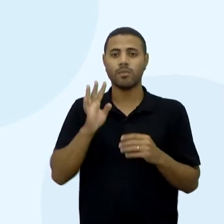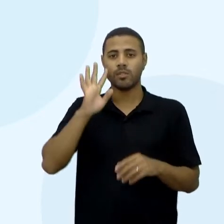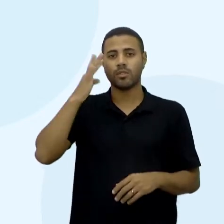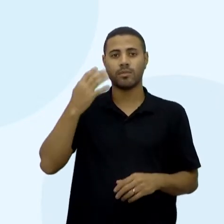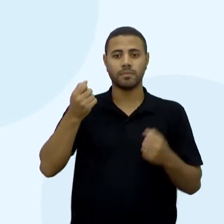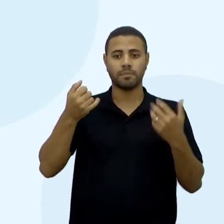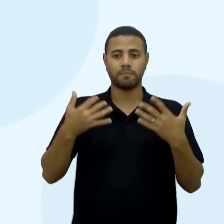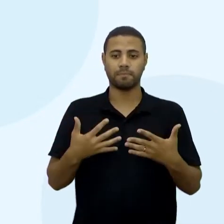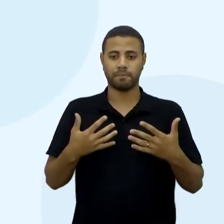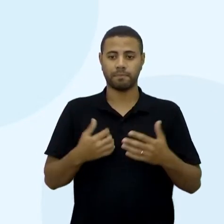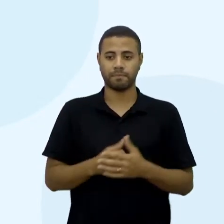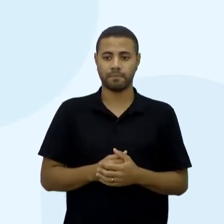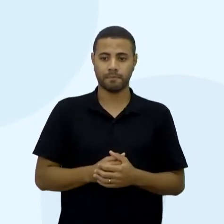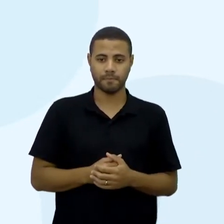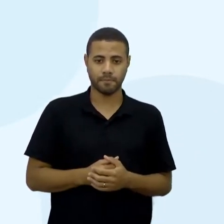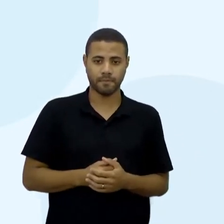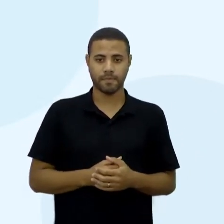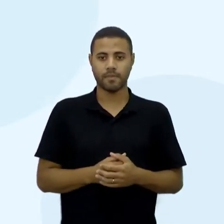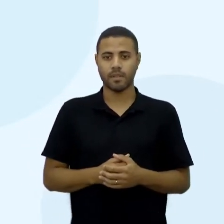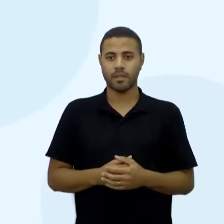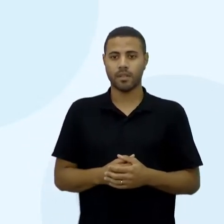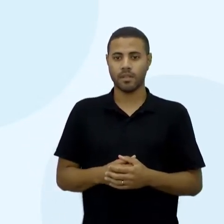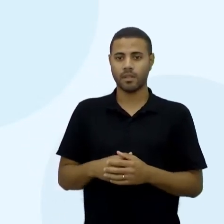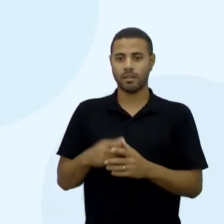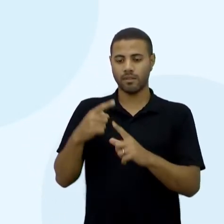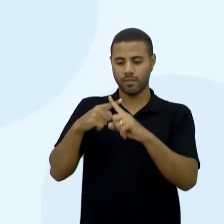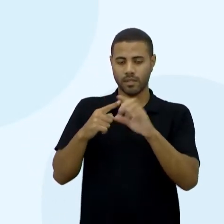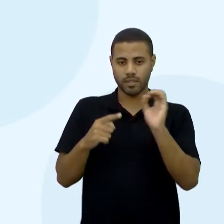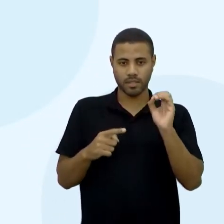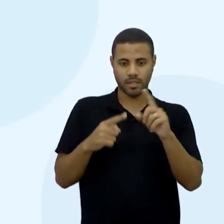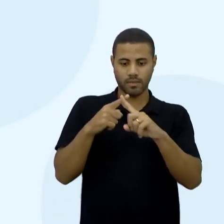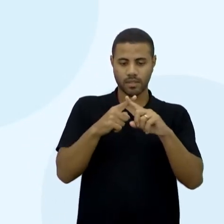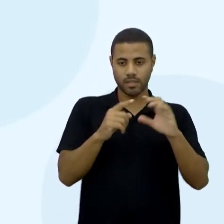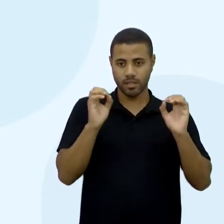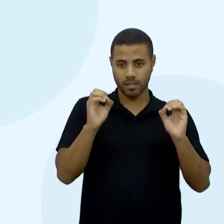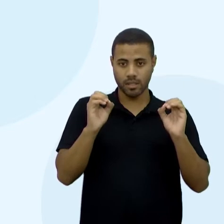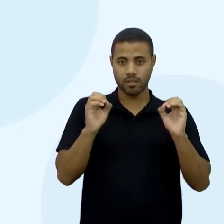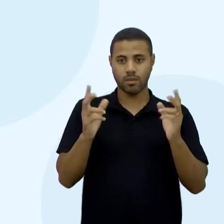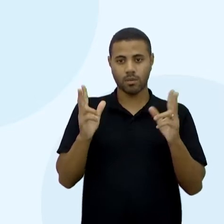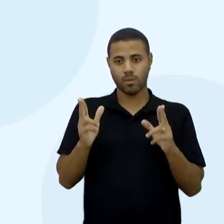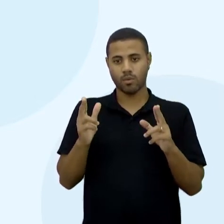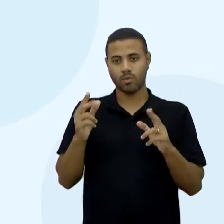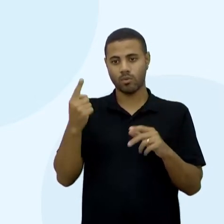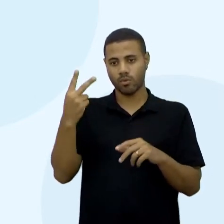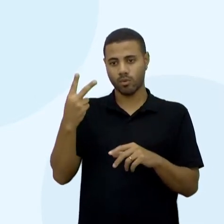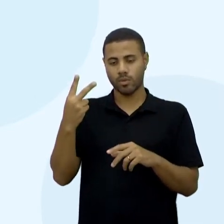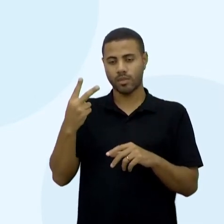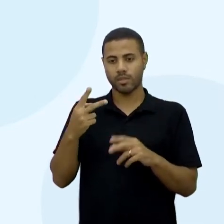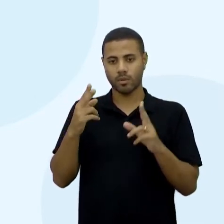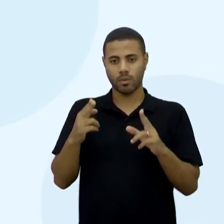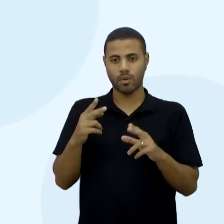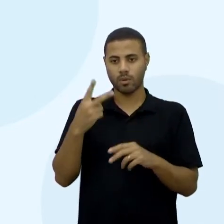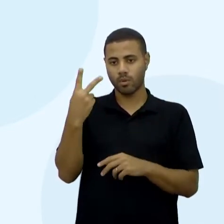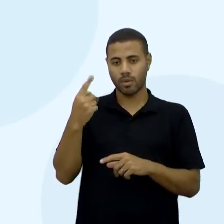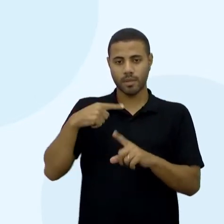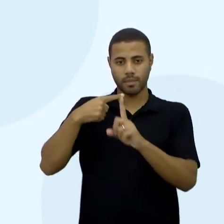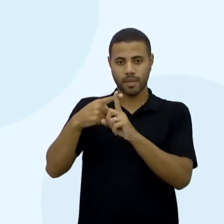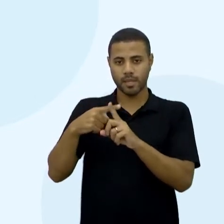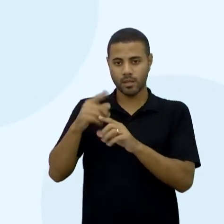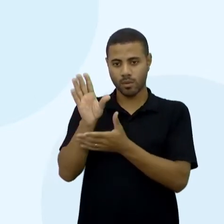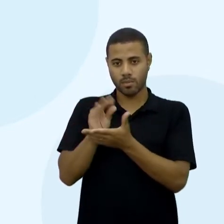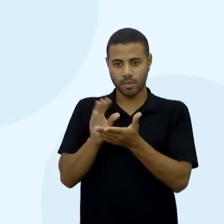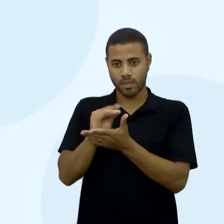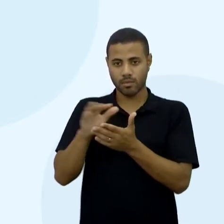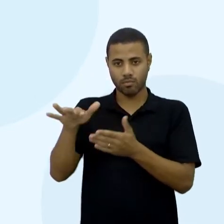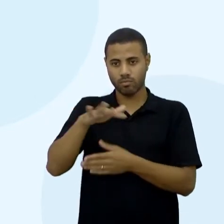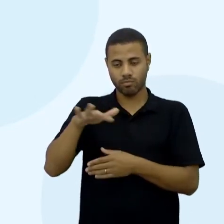isso? Ó, V0 mais V0 já dá 2V0, né? Então, ó, 2V0 mais copia todo o resto, copiei tudo,